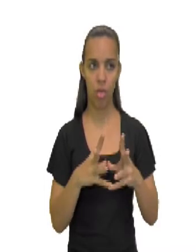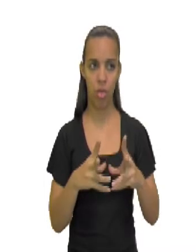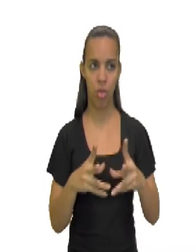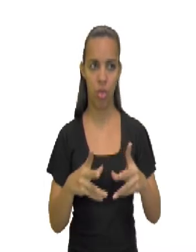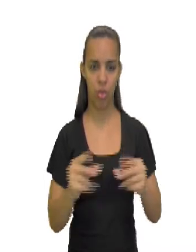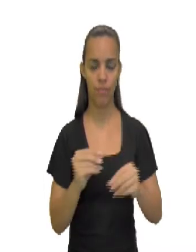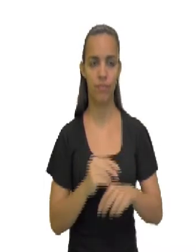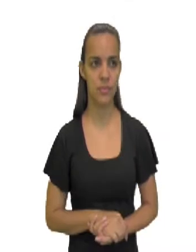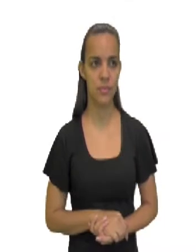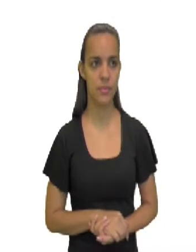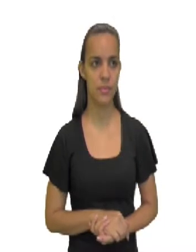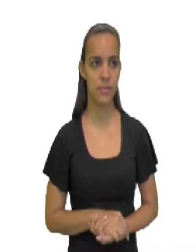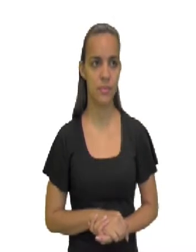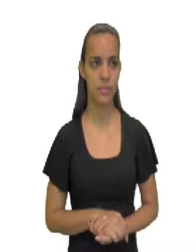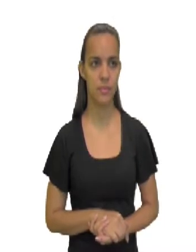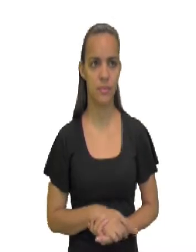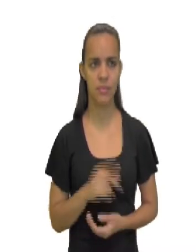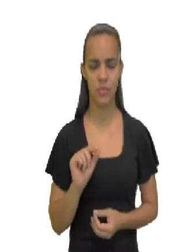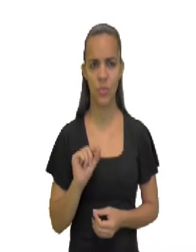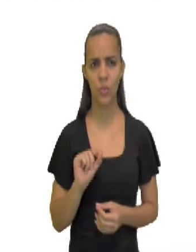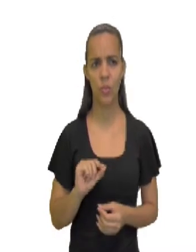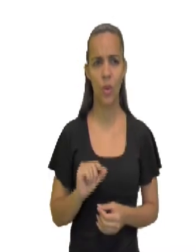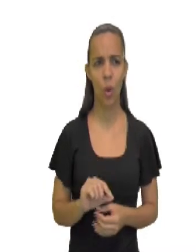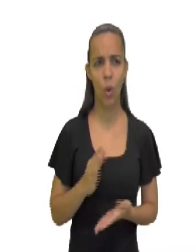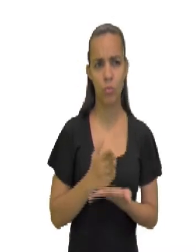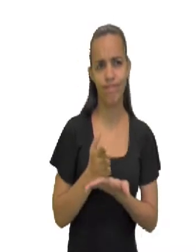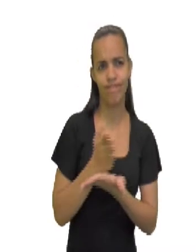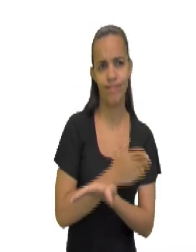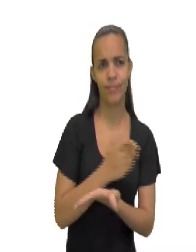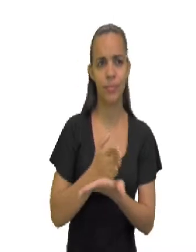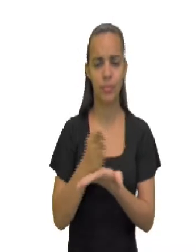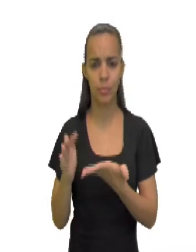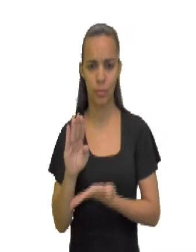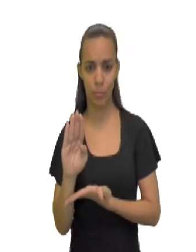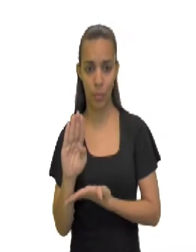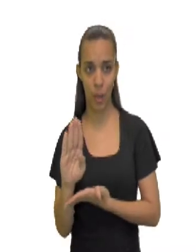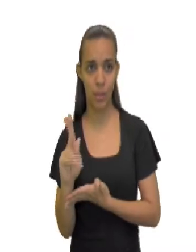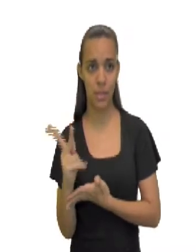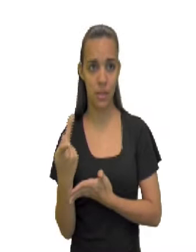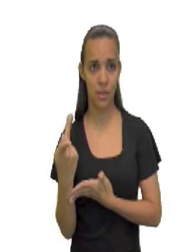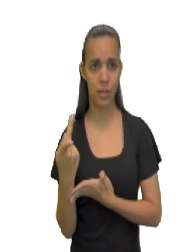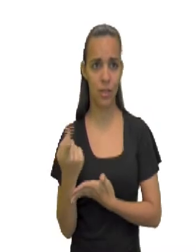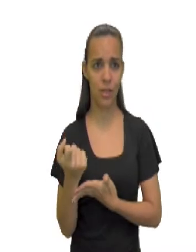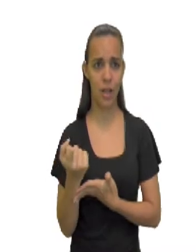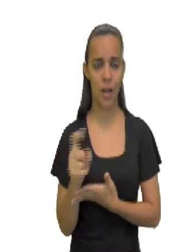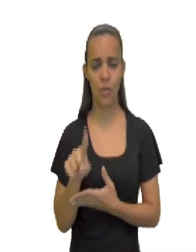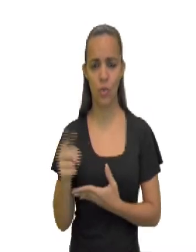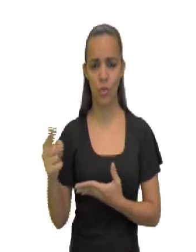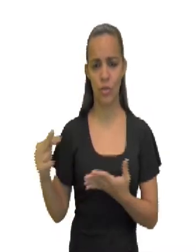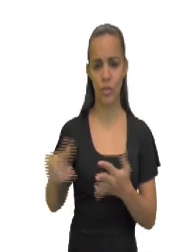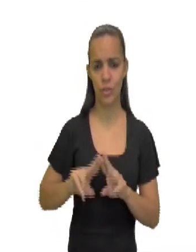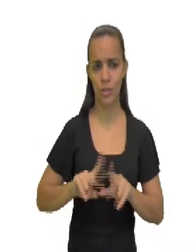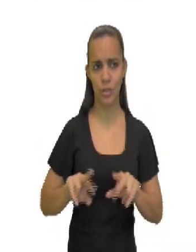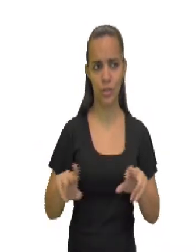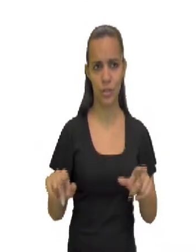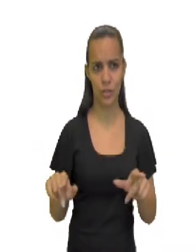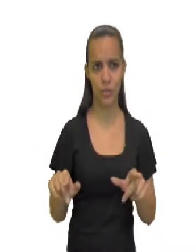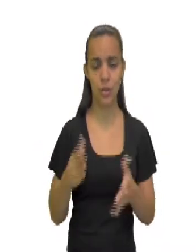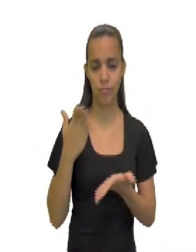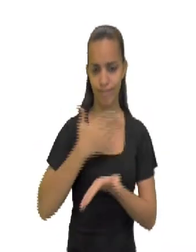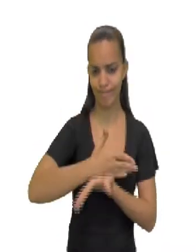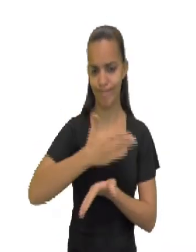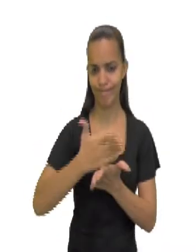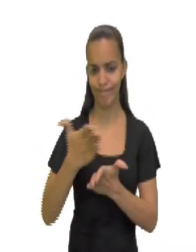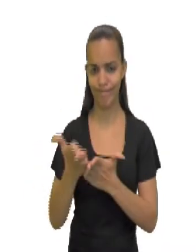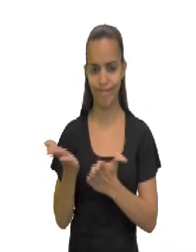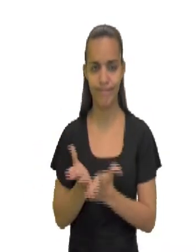rio. O que separa uma bacia hidrográfica de outra são os divisores de água.